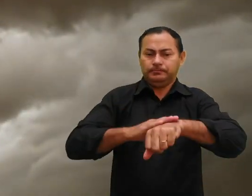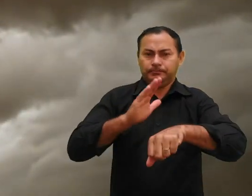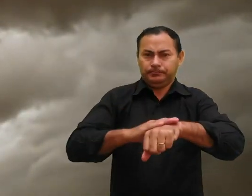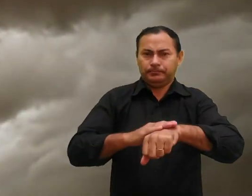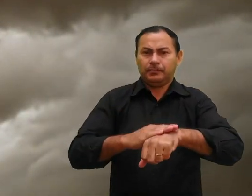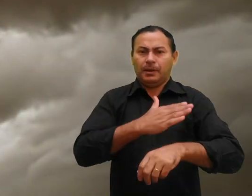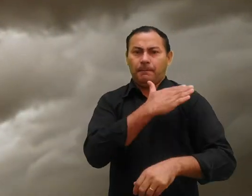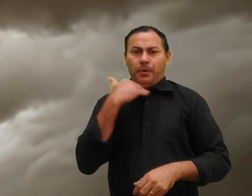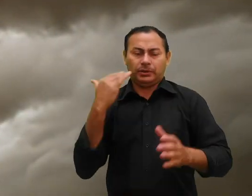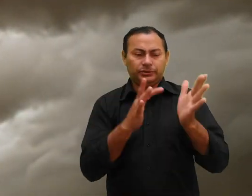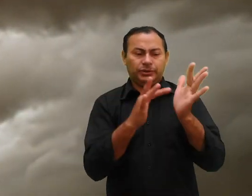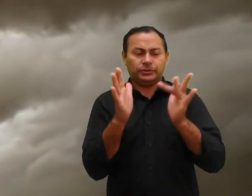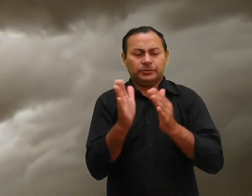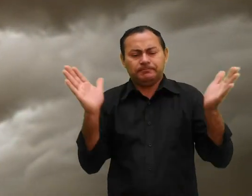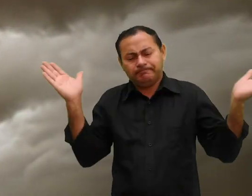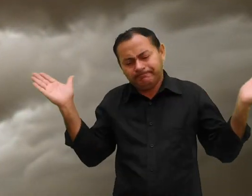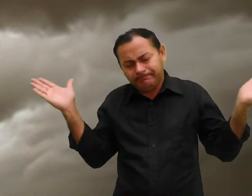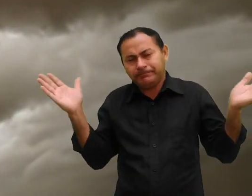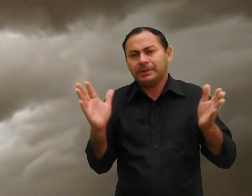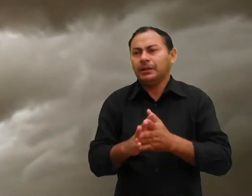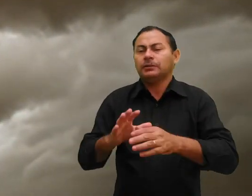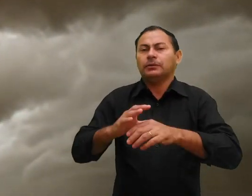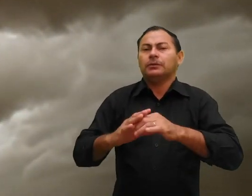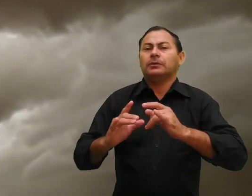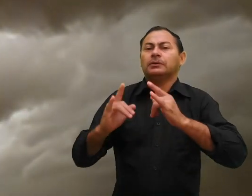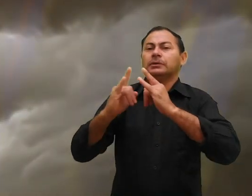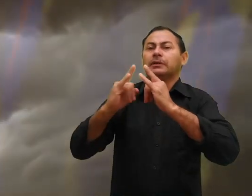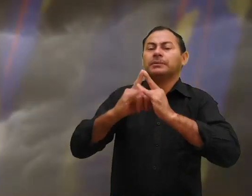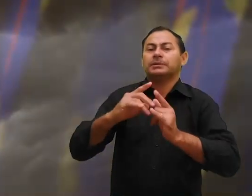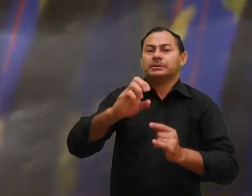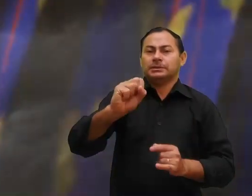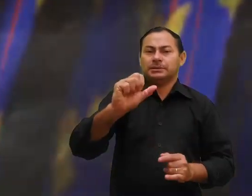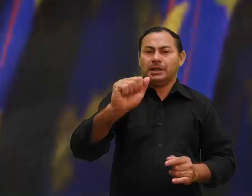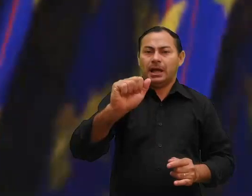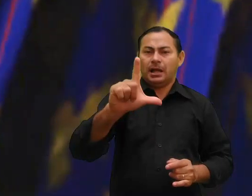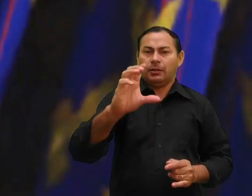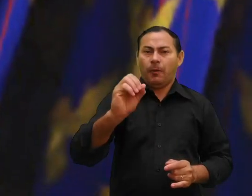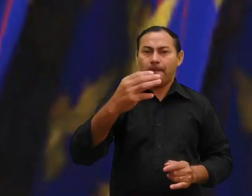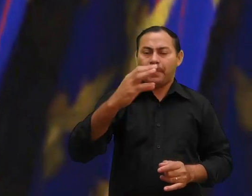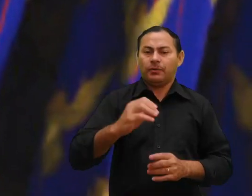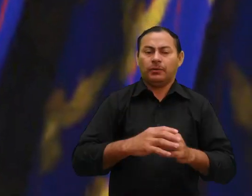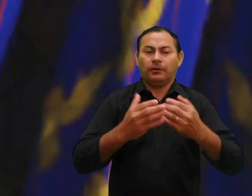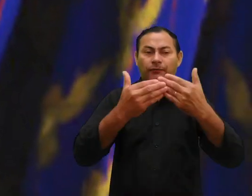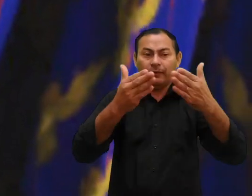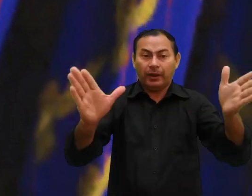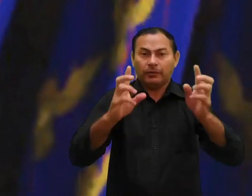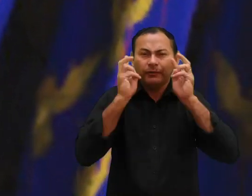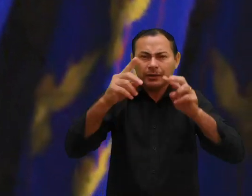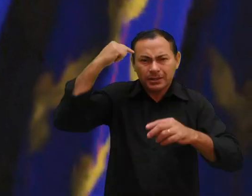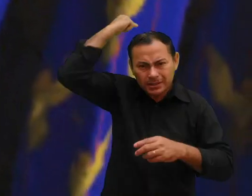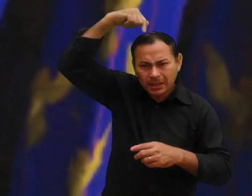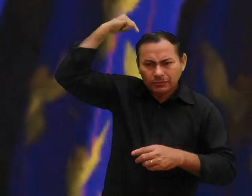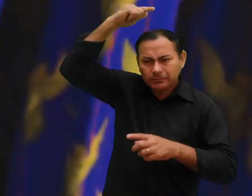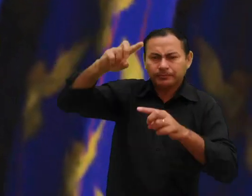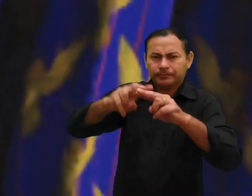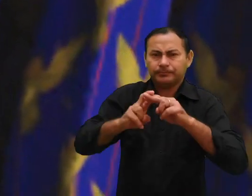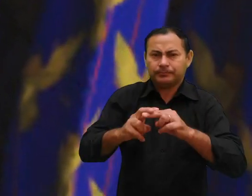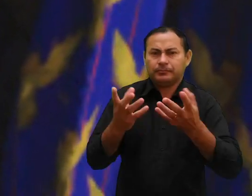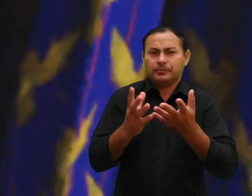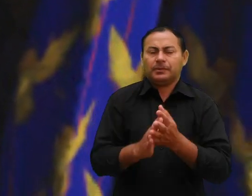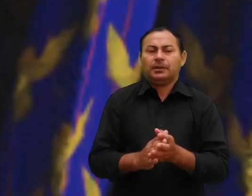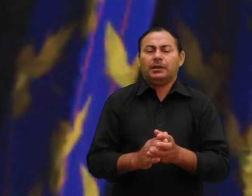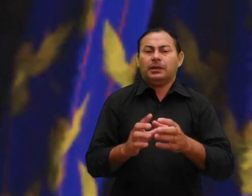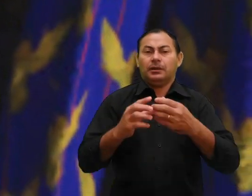No momento da morte de Jesus no templo de Salomão, o véu que separava o lugar santo dos santos, vocês lembram?